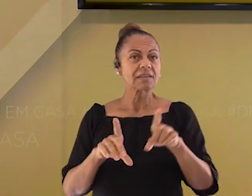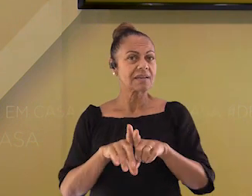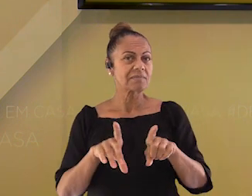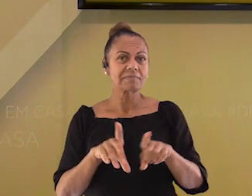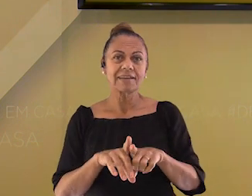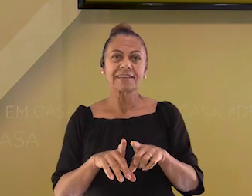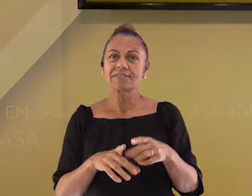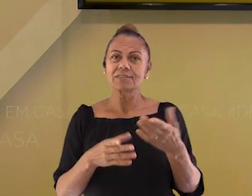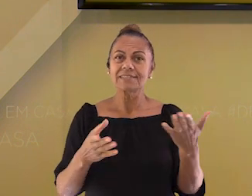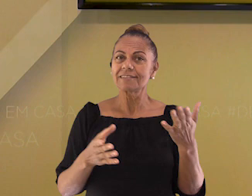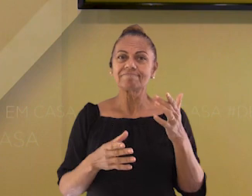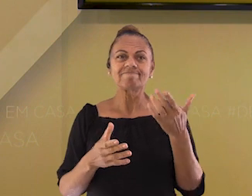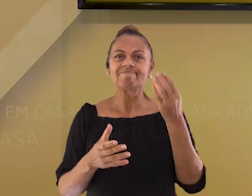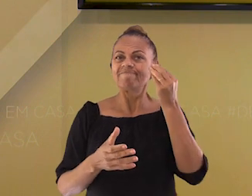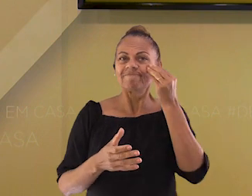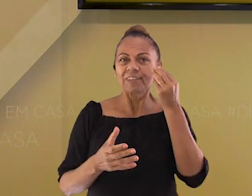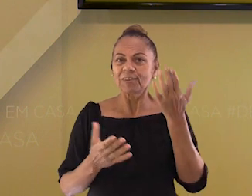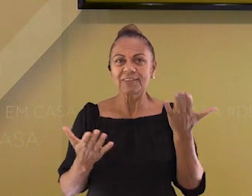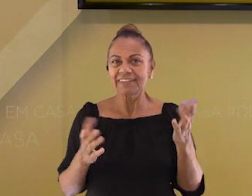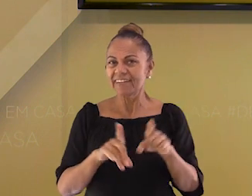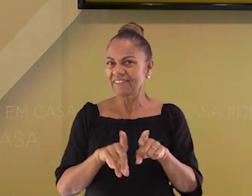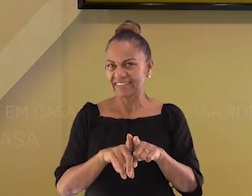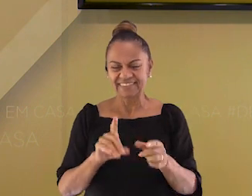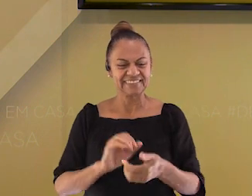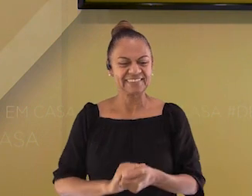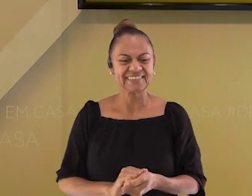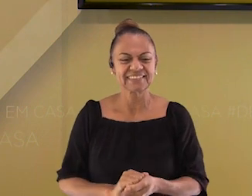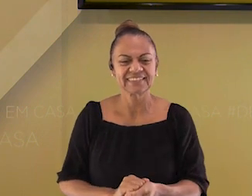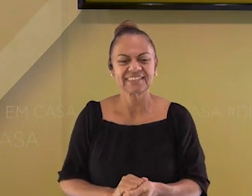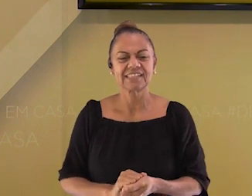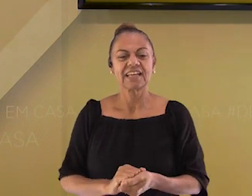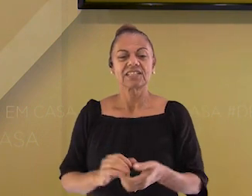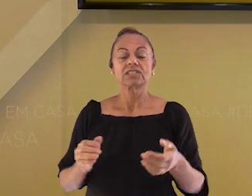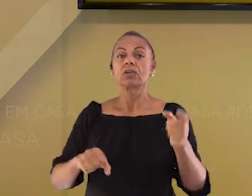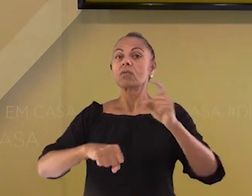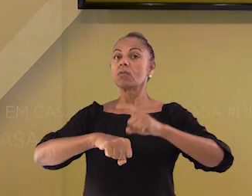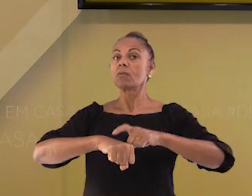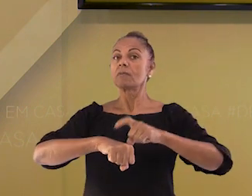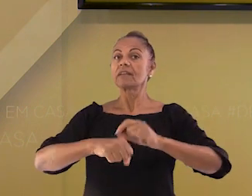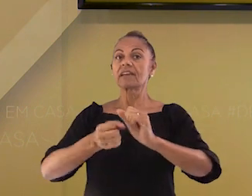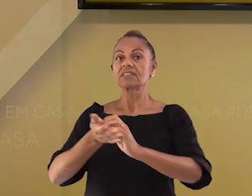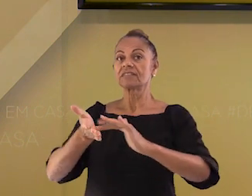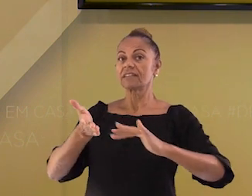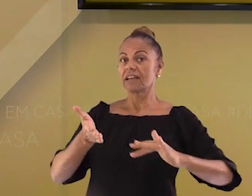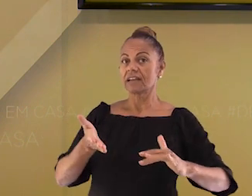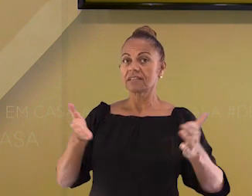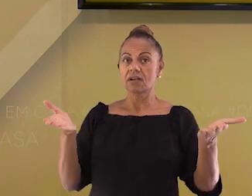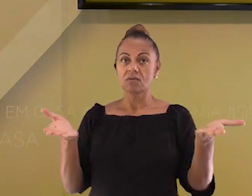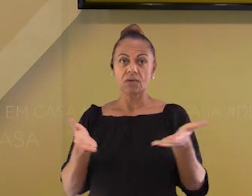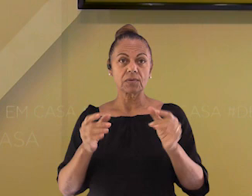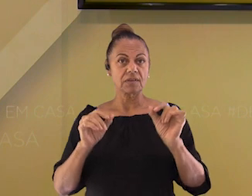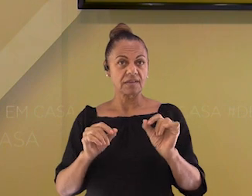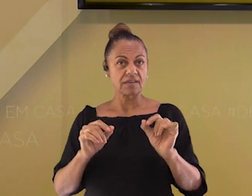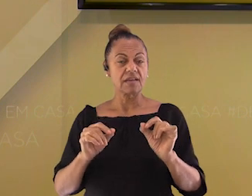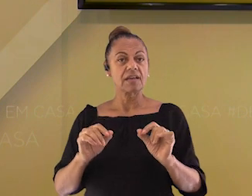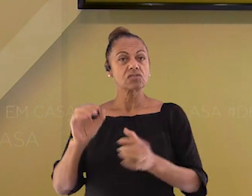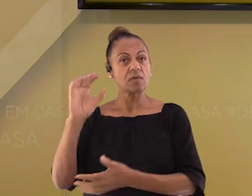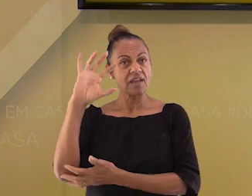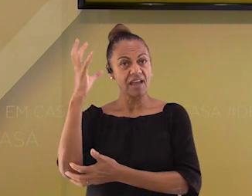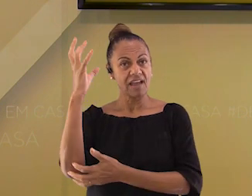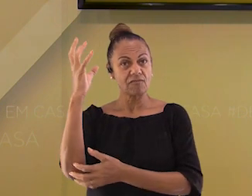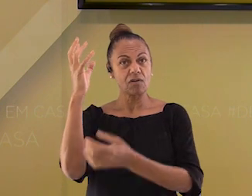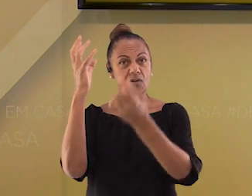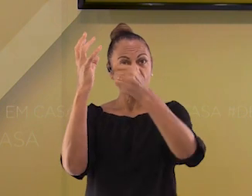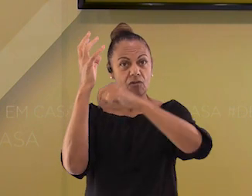também! Chegou a hora da gente realizar outra atividade. Dessa vez é sobre